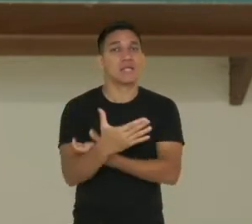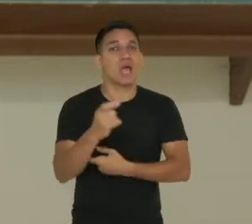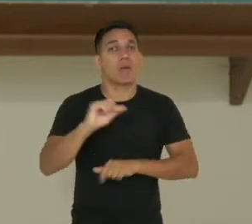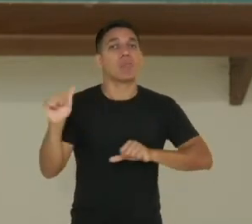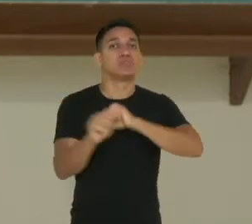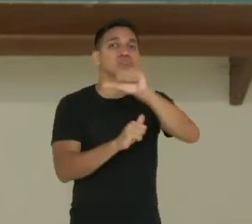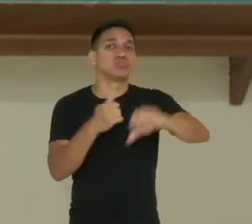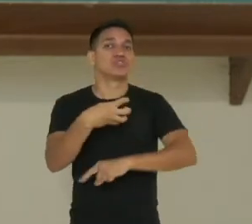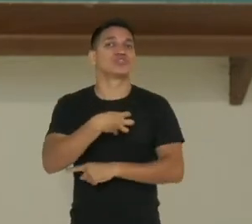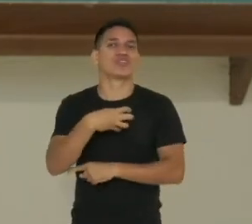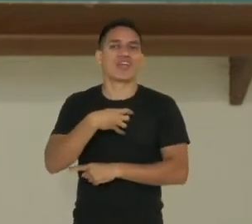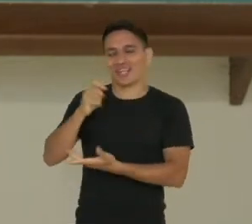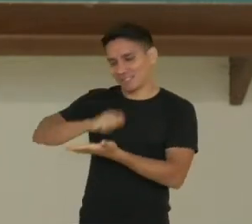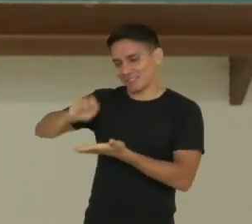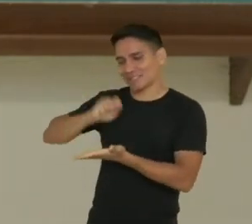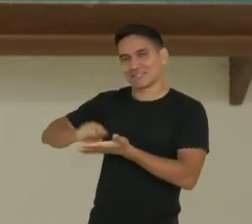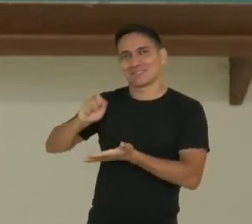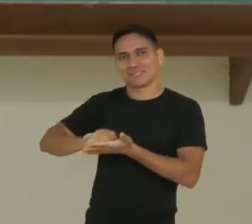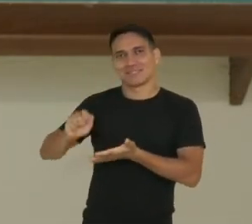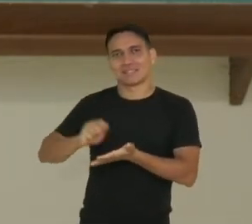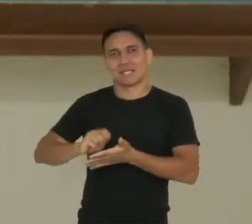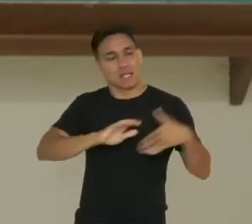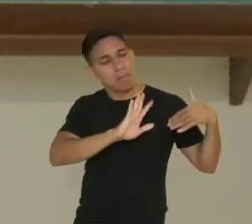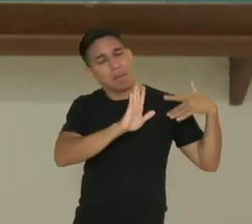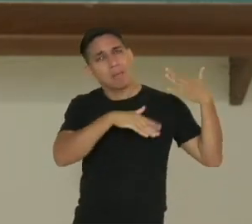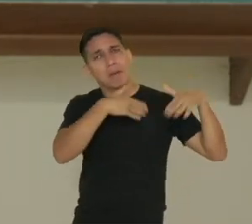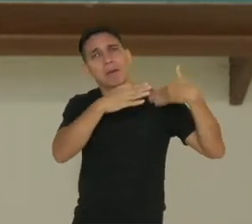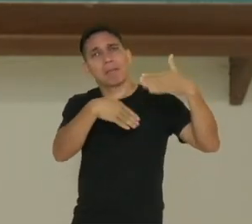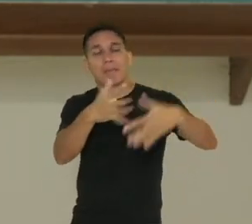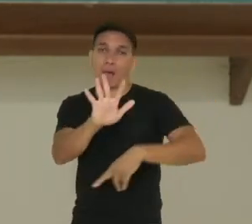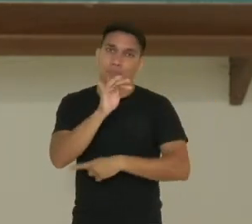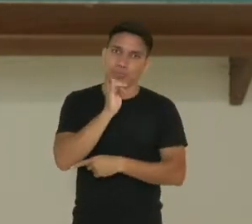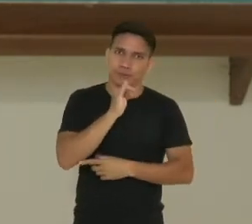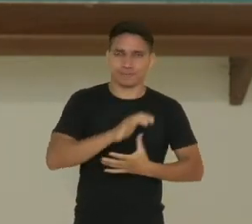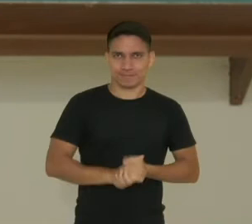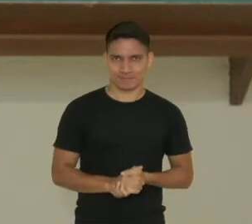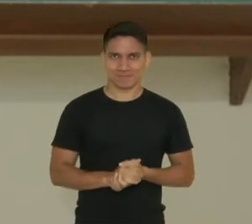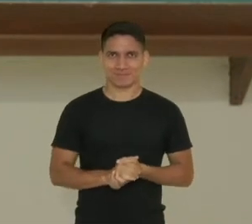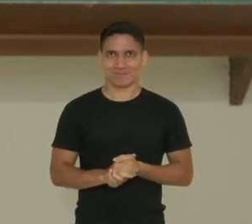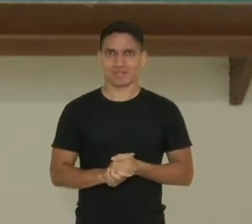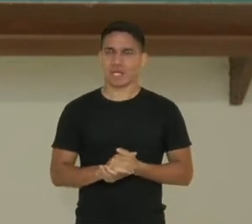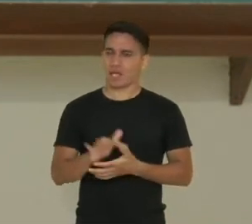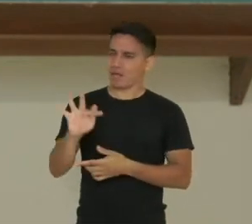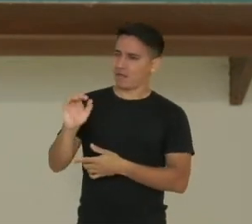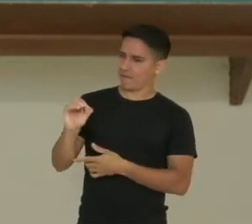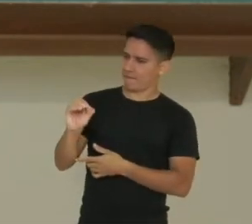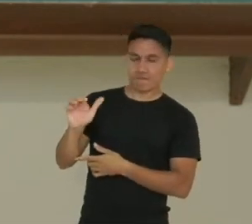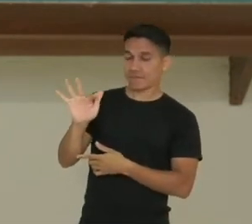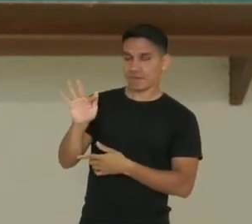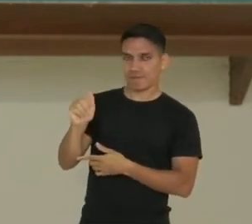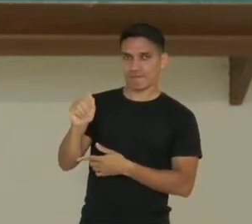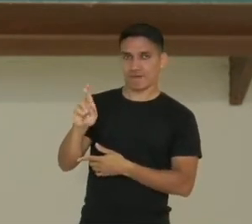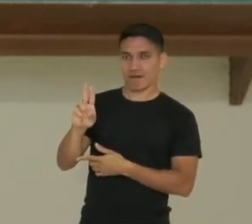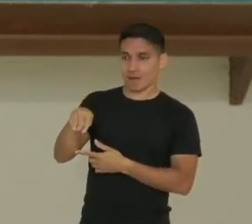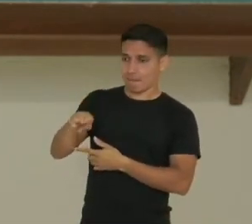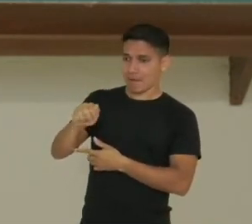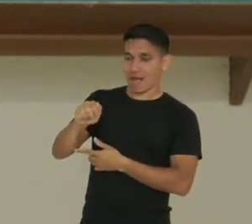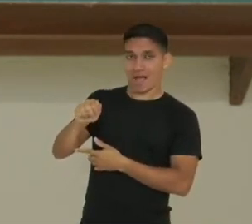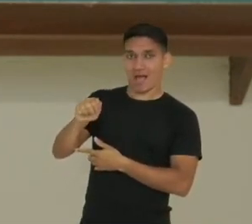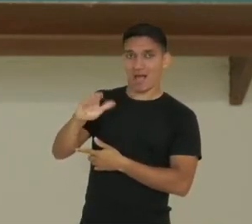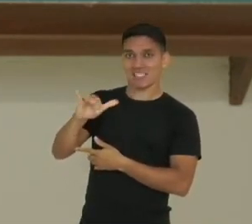mudaram a forma de escrever, né, ao longo dos anos. Por exemplo, farmácia, né? Então, se escrevia